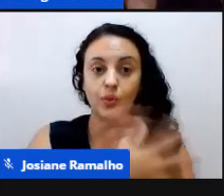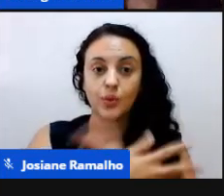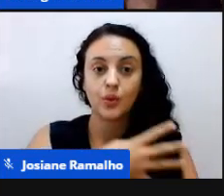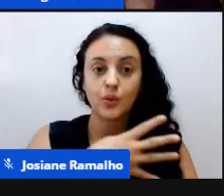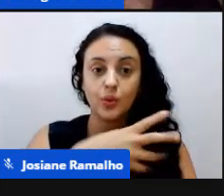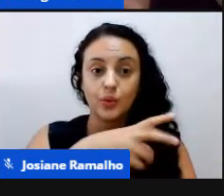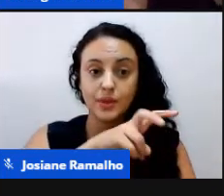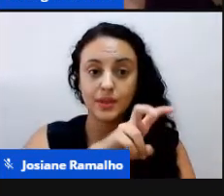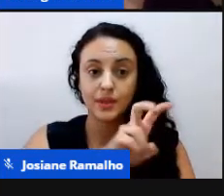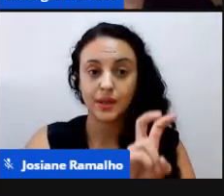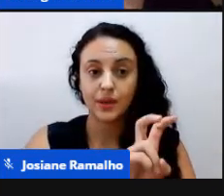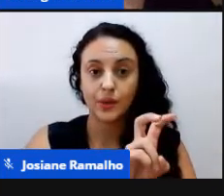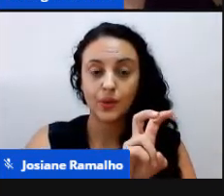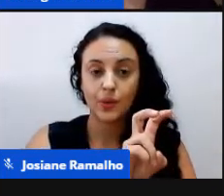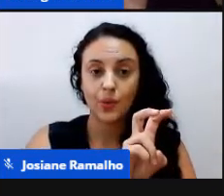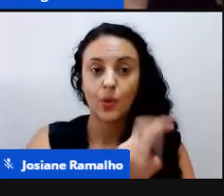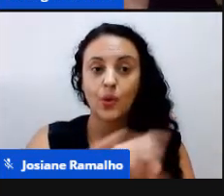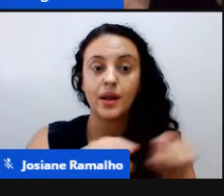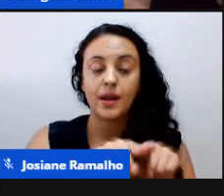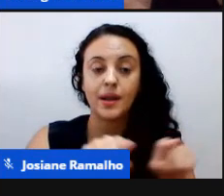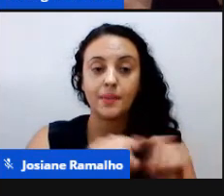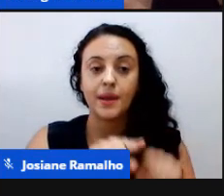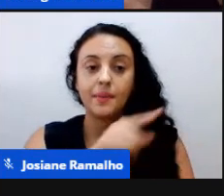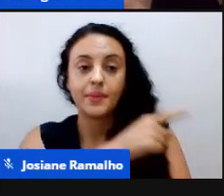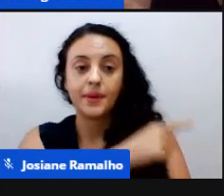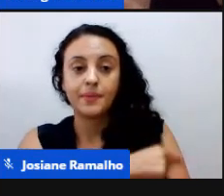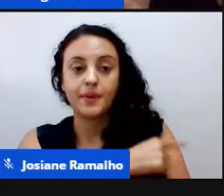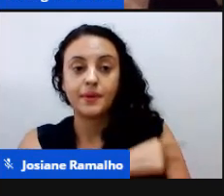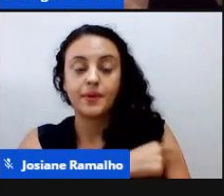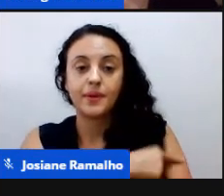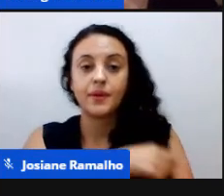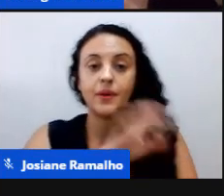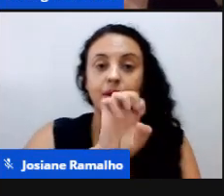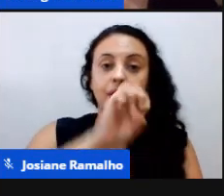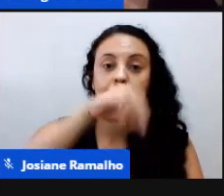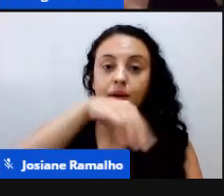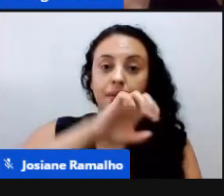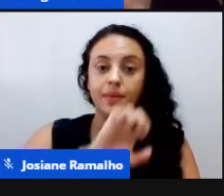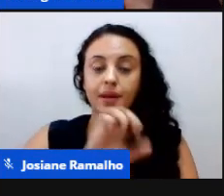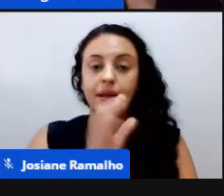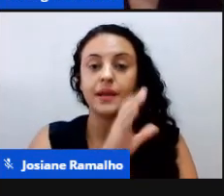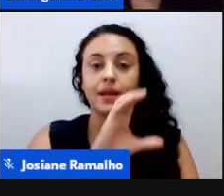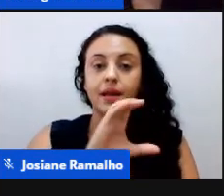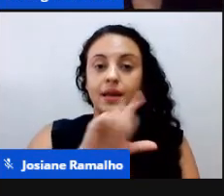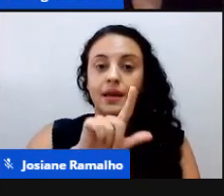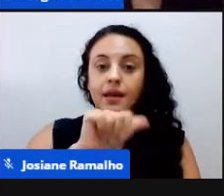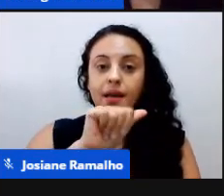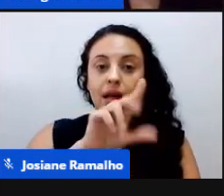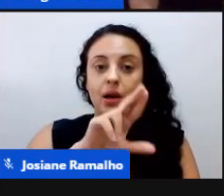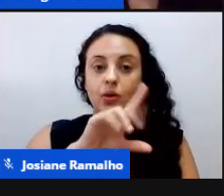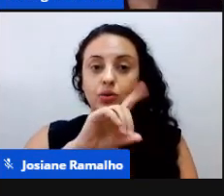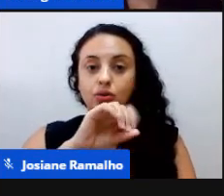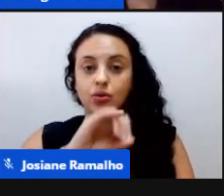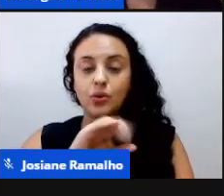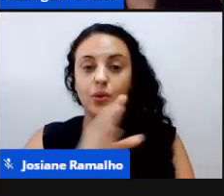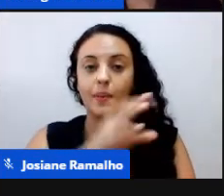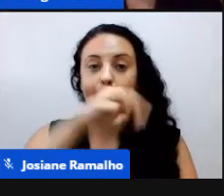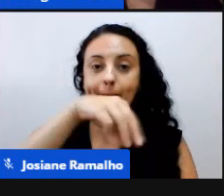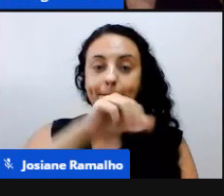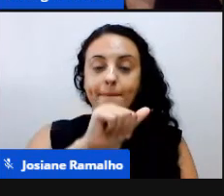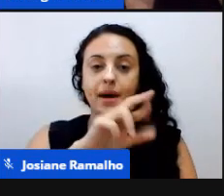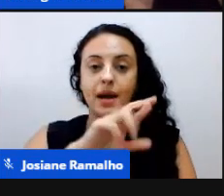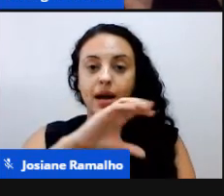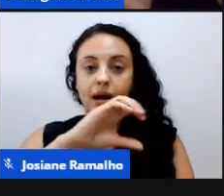grupo 5 e primeiro ano, na EMEI Cláudio Marques Mancini, o campo de experiência,